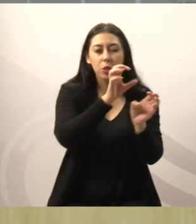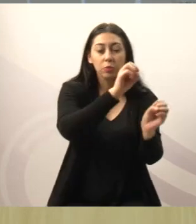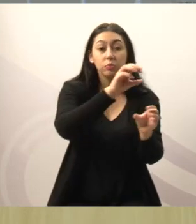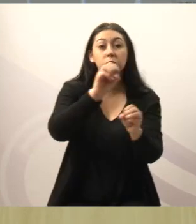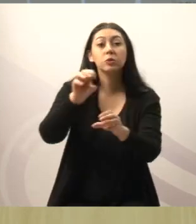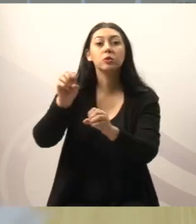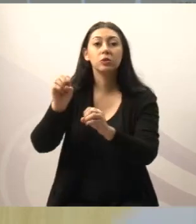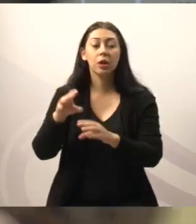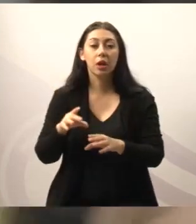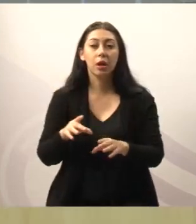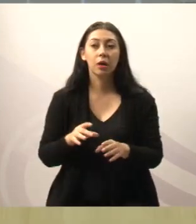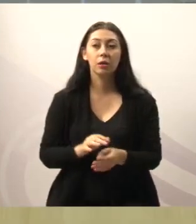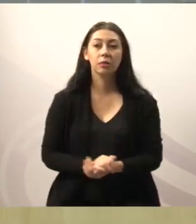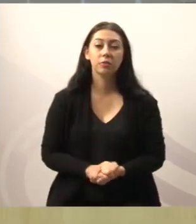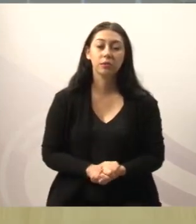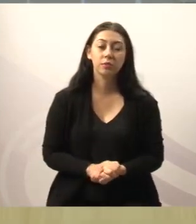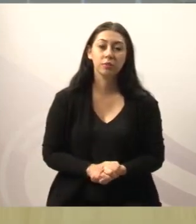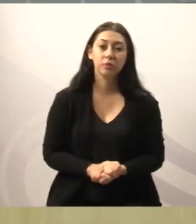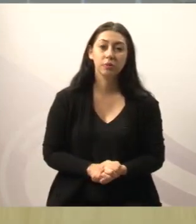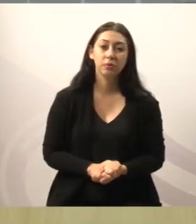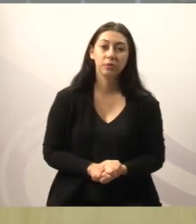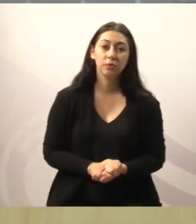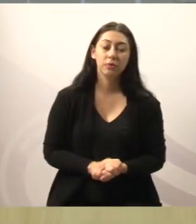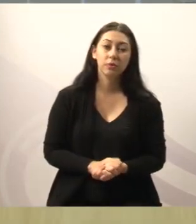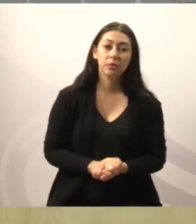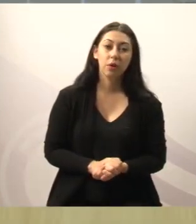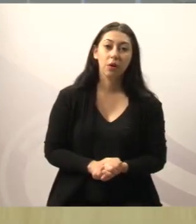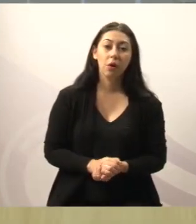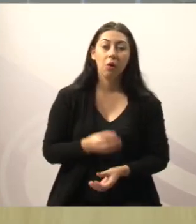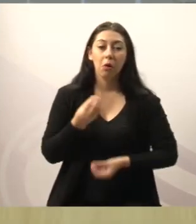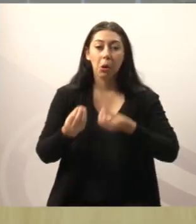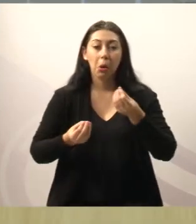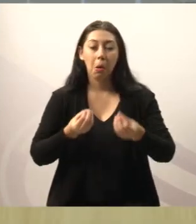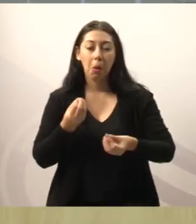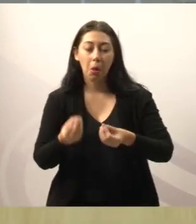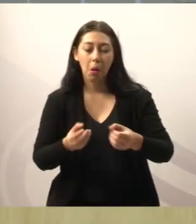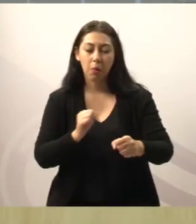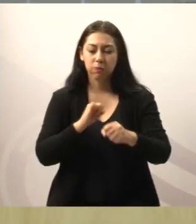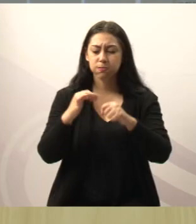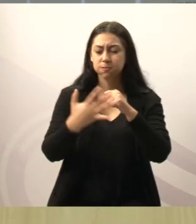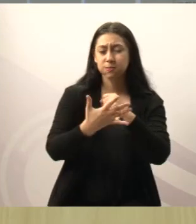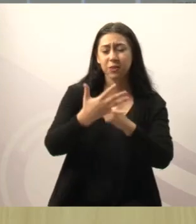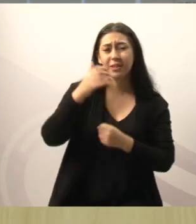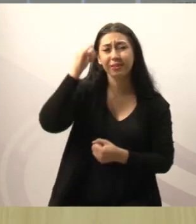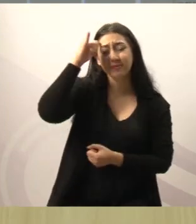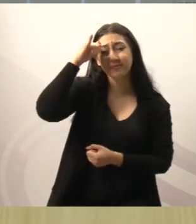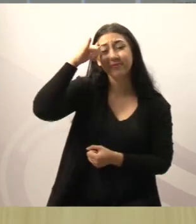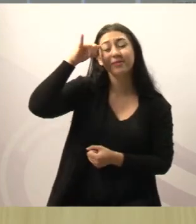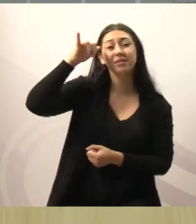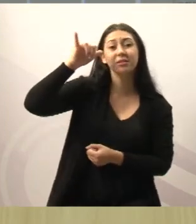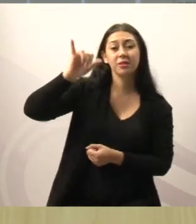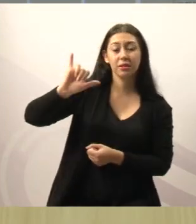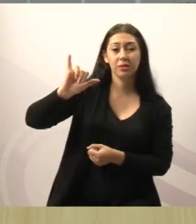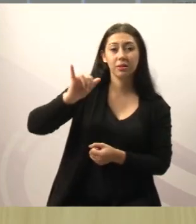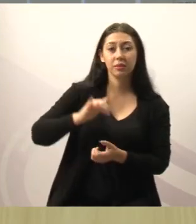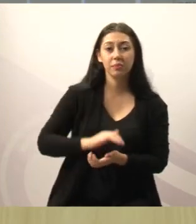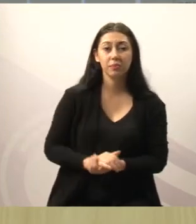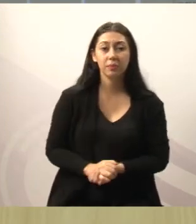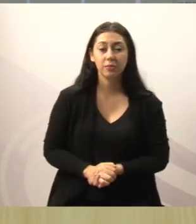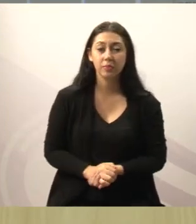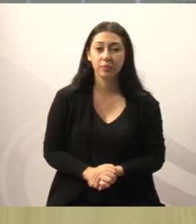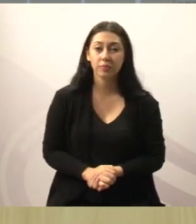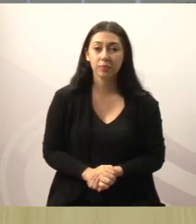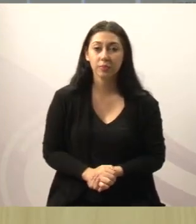nas resistências das medidas de prevenção contra o contágio do coronavírus.